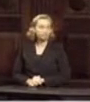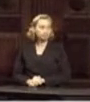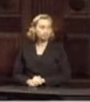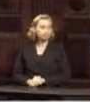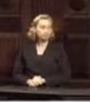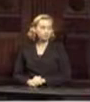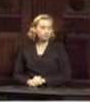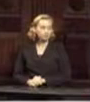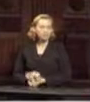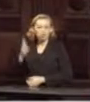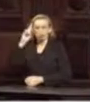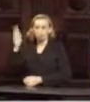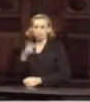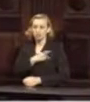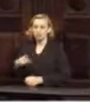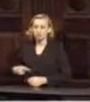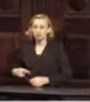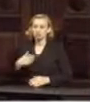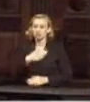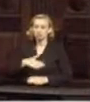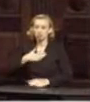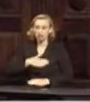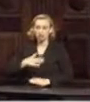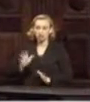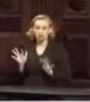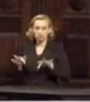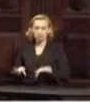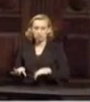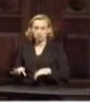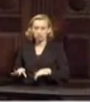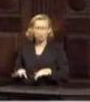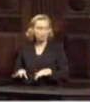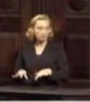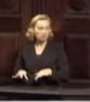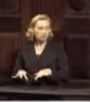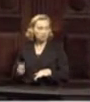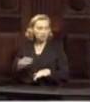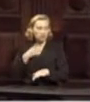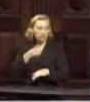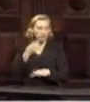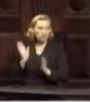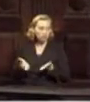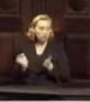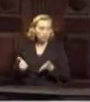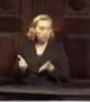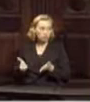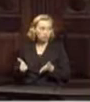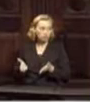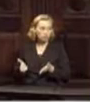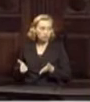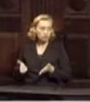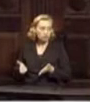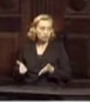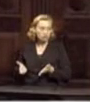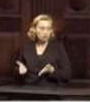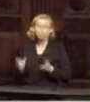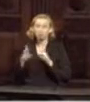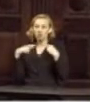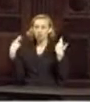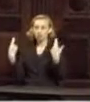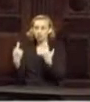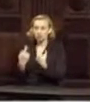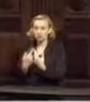Público. Senhora Presidente, eu gostaria de, ao encerrar esse pronunciamento, dizer que hoje fizemos com a nossa bancada uma